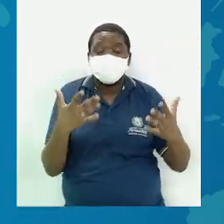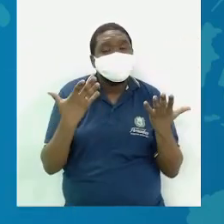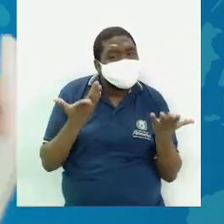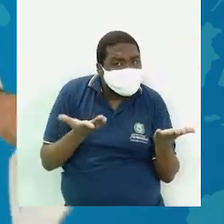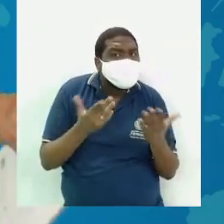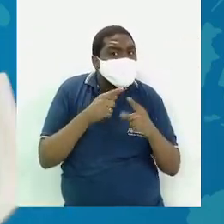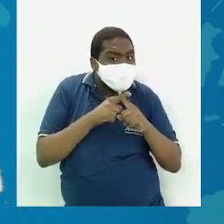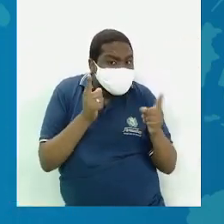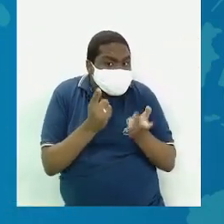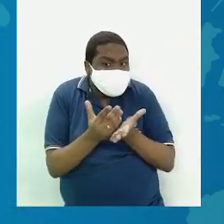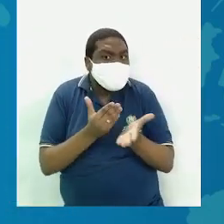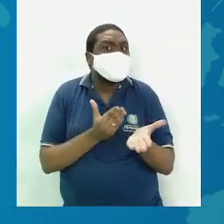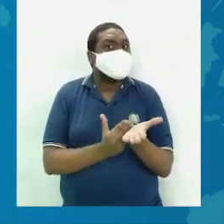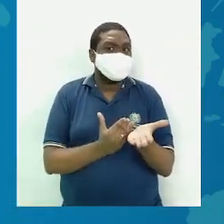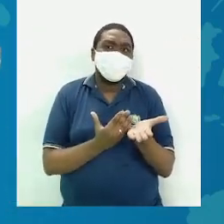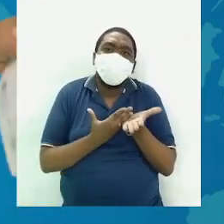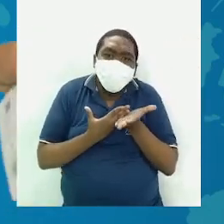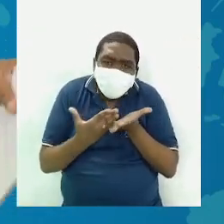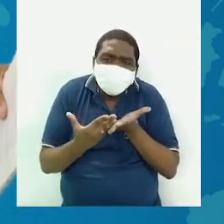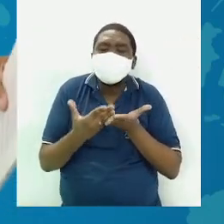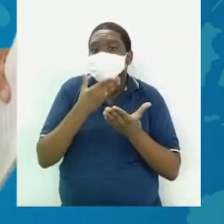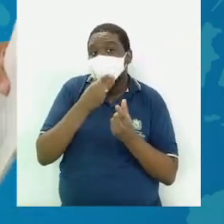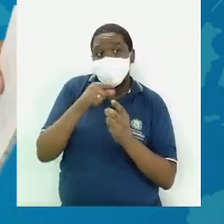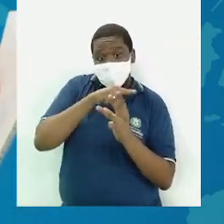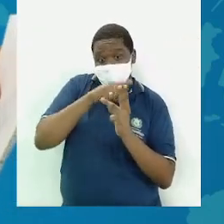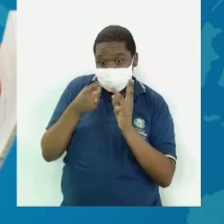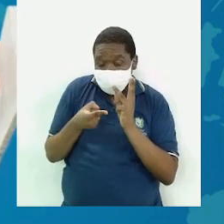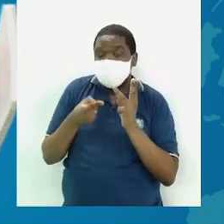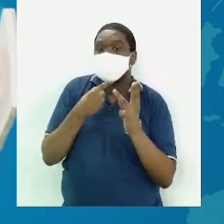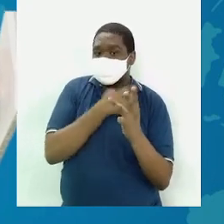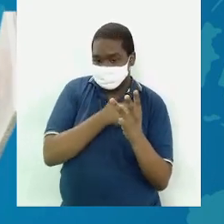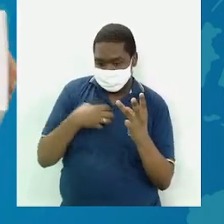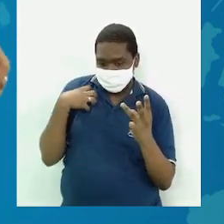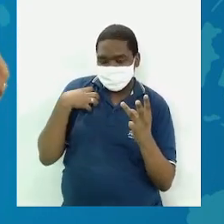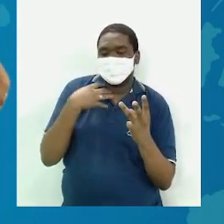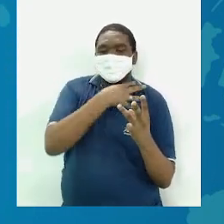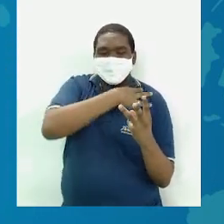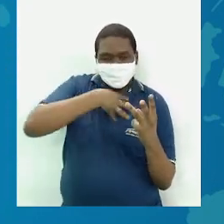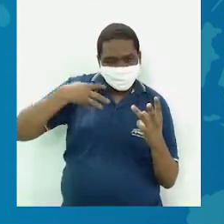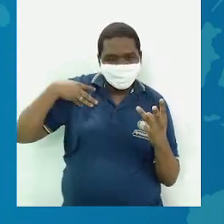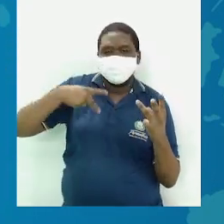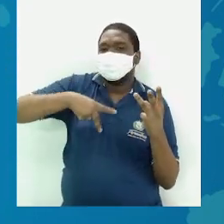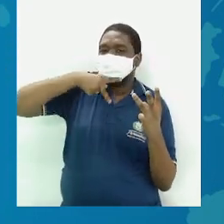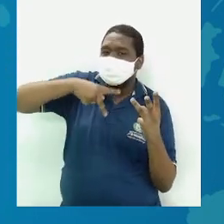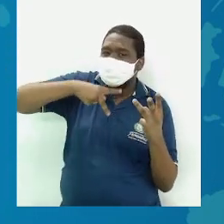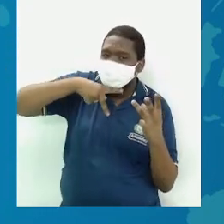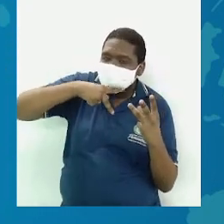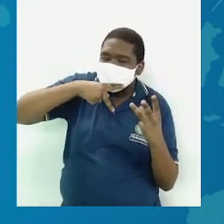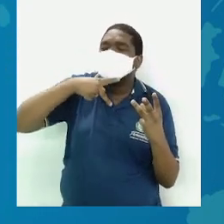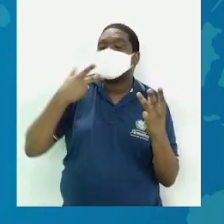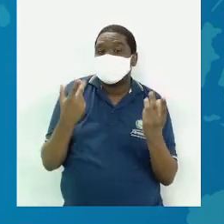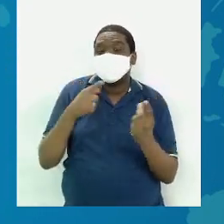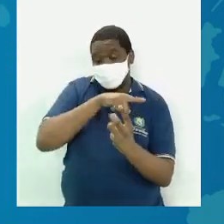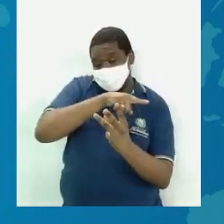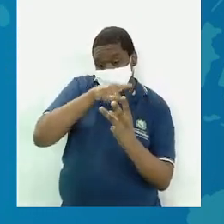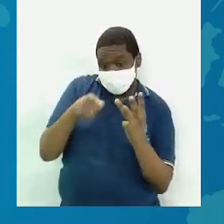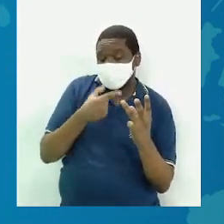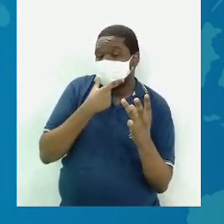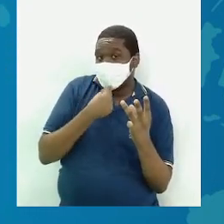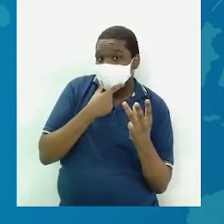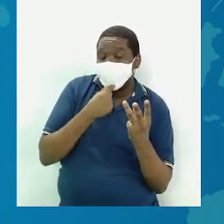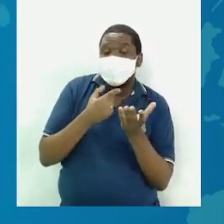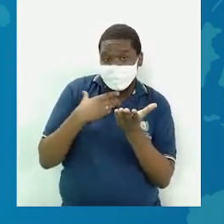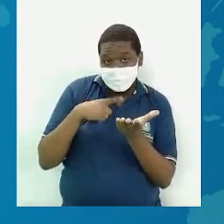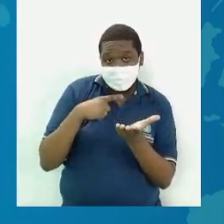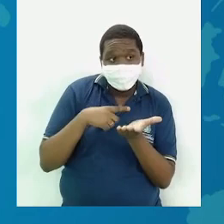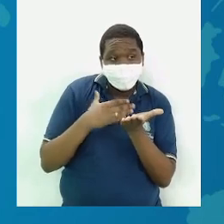início. O início foi com esses homens, com Platão, com Sócrates e Aristóteles. Claro que quando eu falo que eles estão no